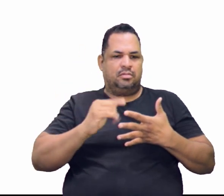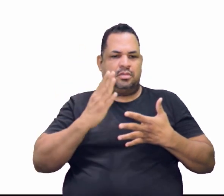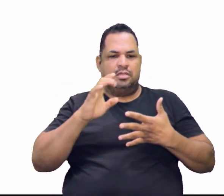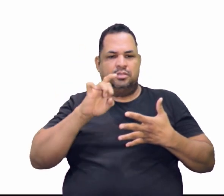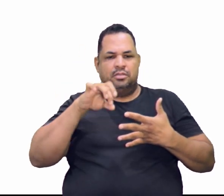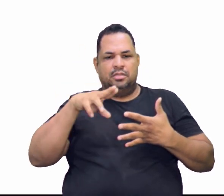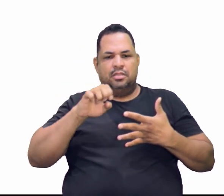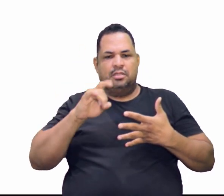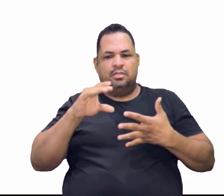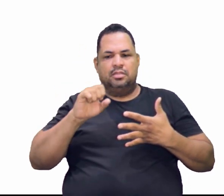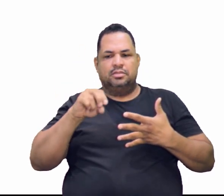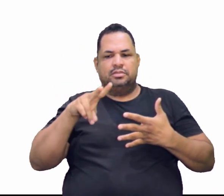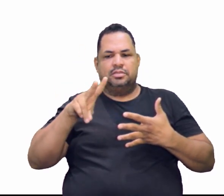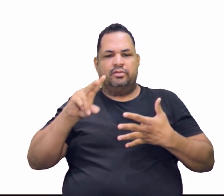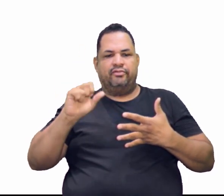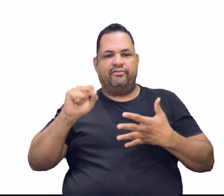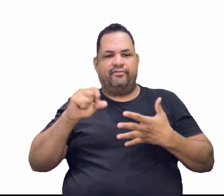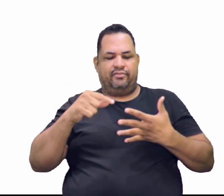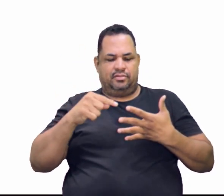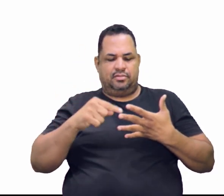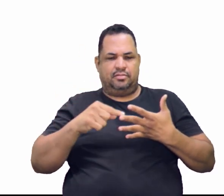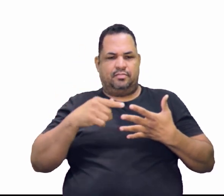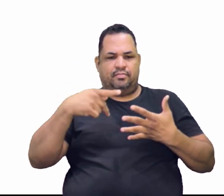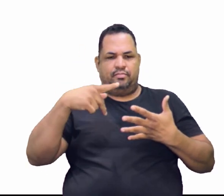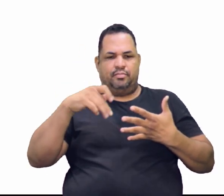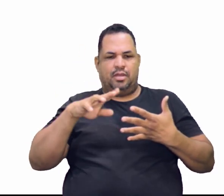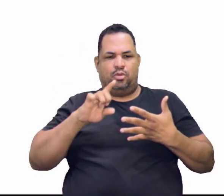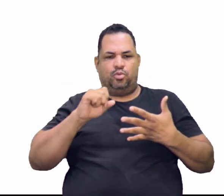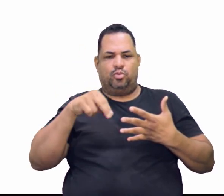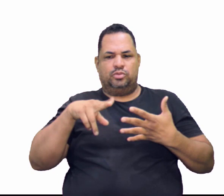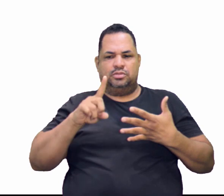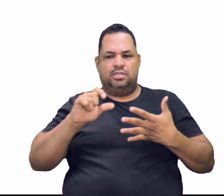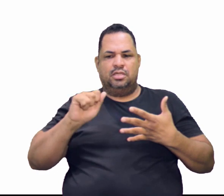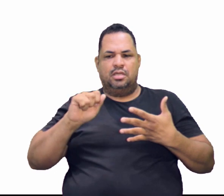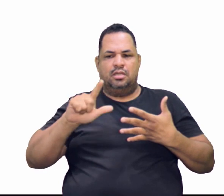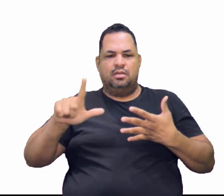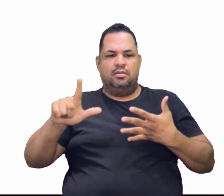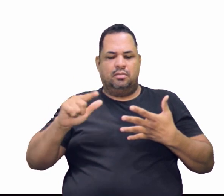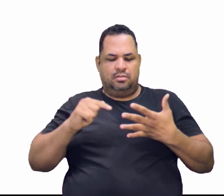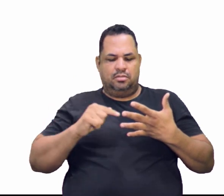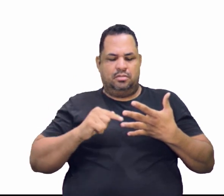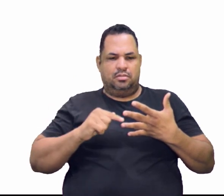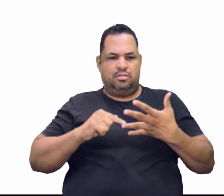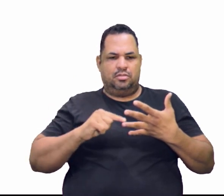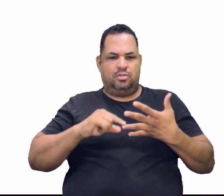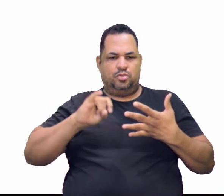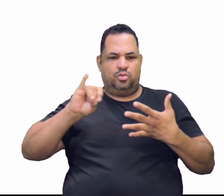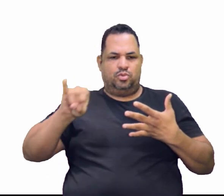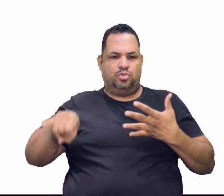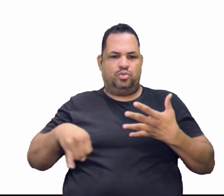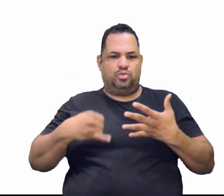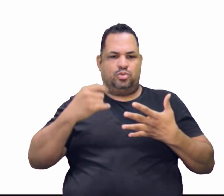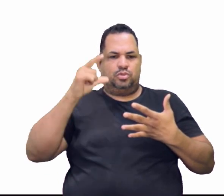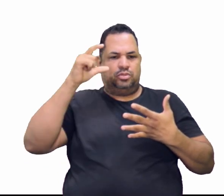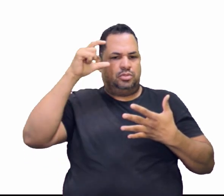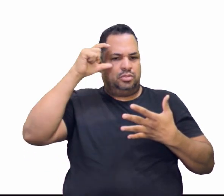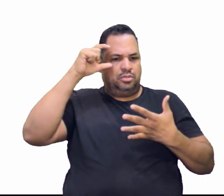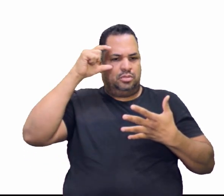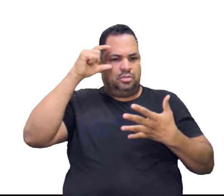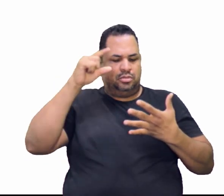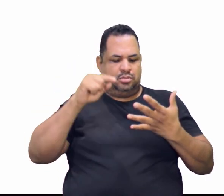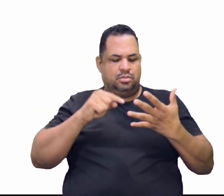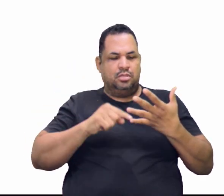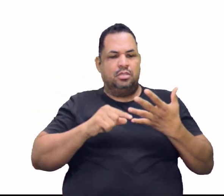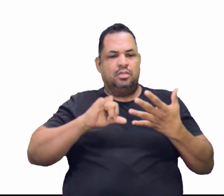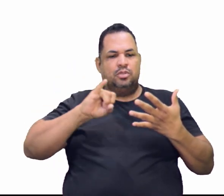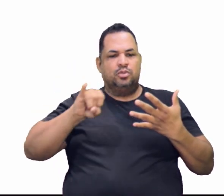Cândido Mariano da Silva. C. Paulo Nunes Leal. D. Jorge Teixeira de Oliveira.